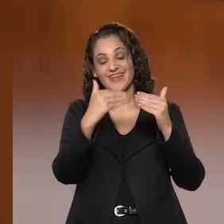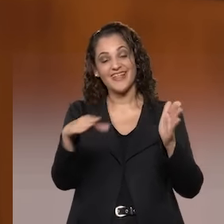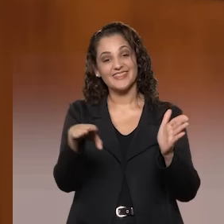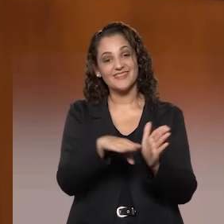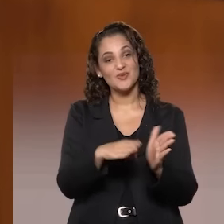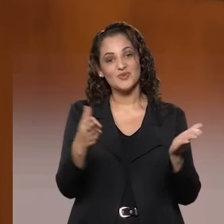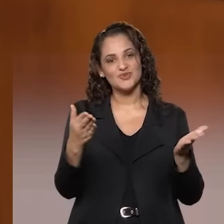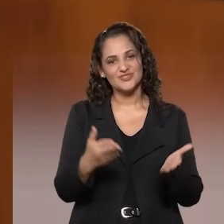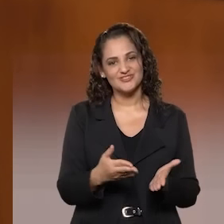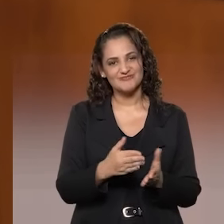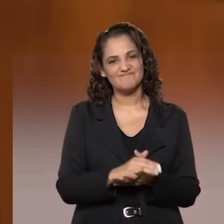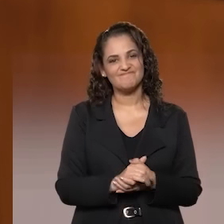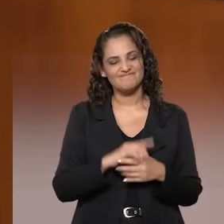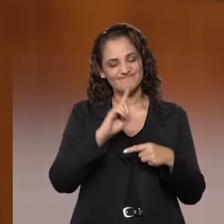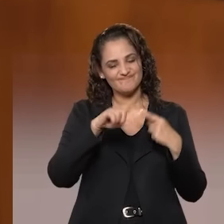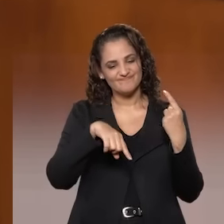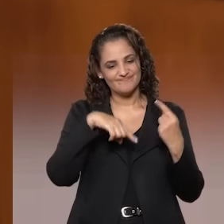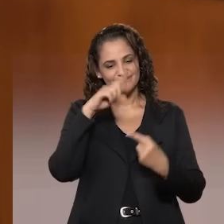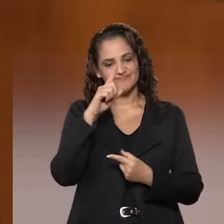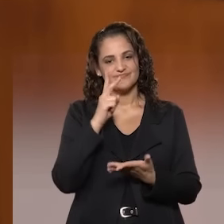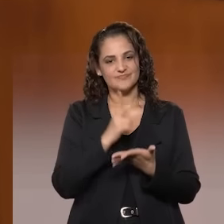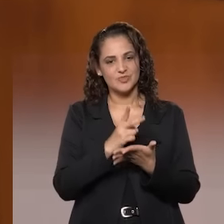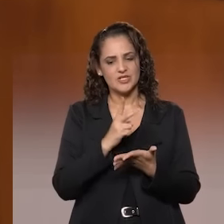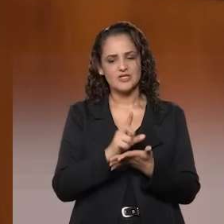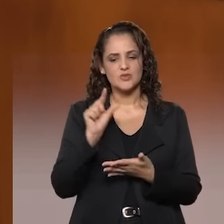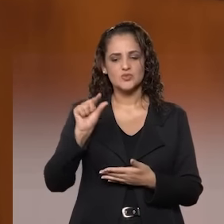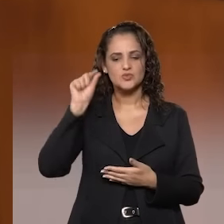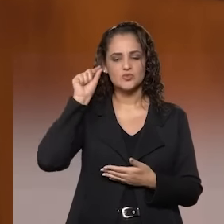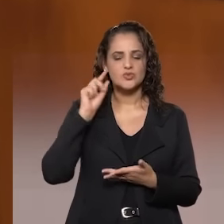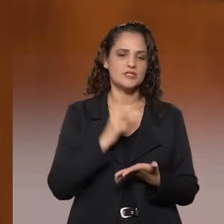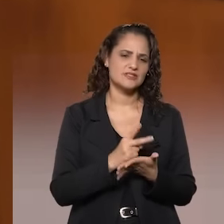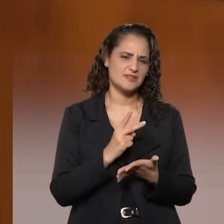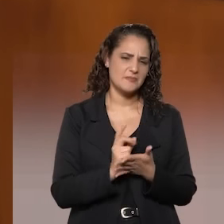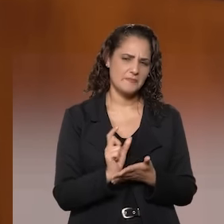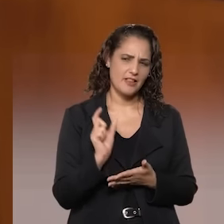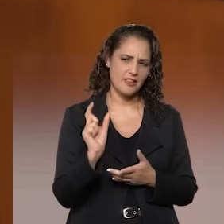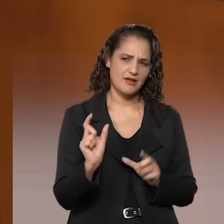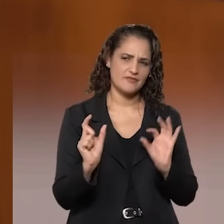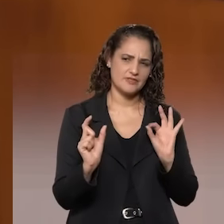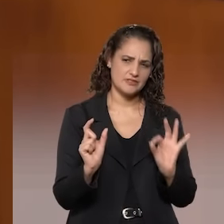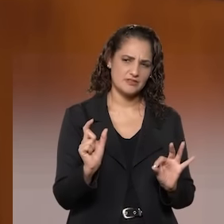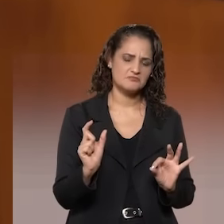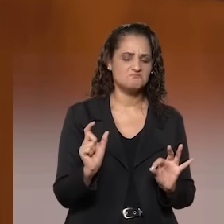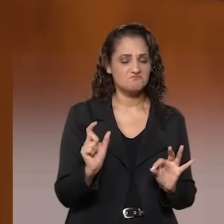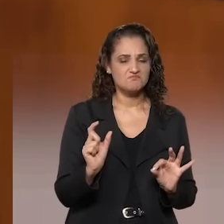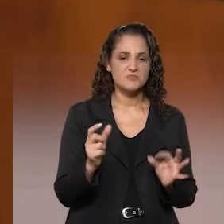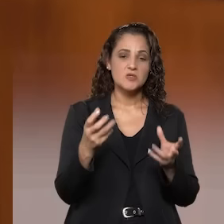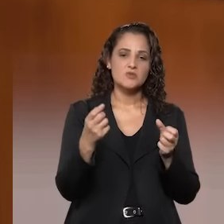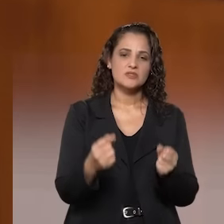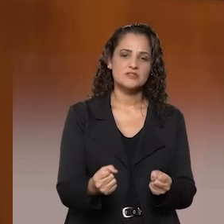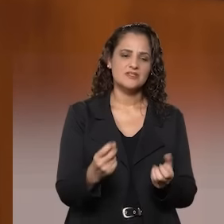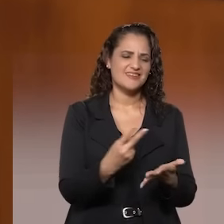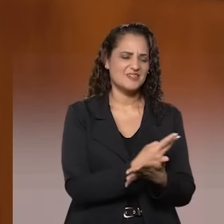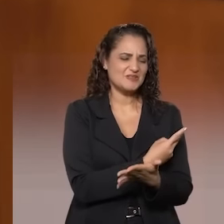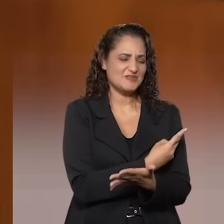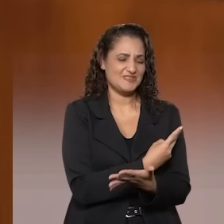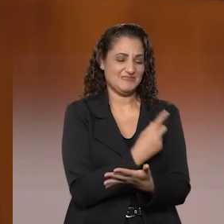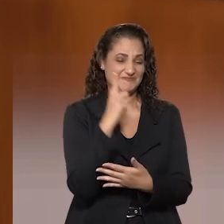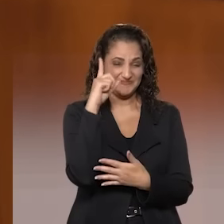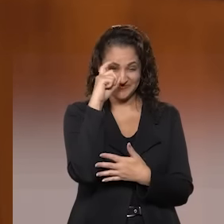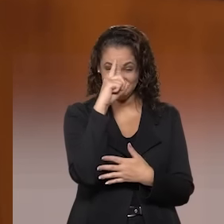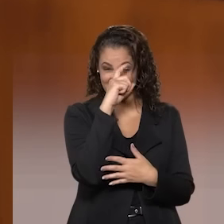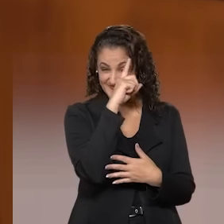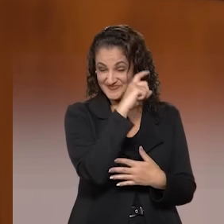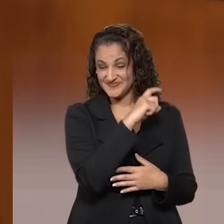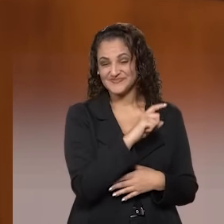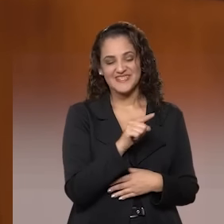palavra correta seria escolher eu sempre abracei causas improváveis então é lá que eu quero estar por que que eu